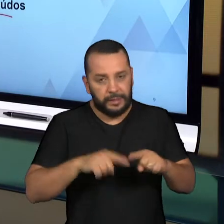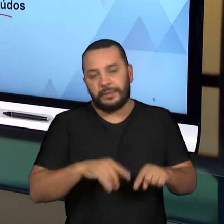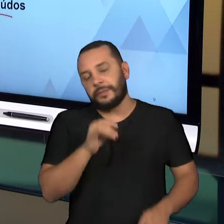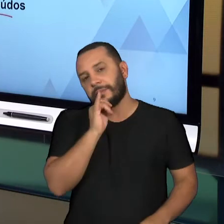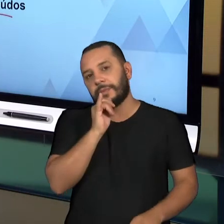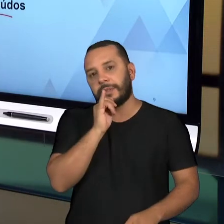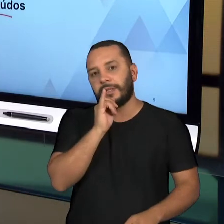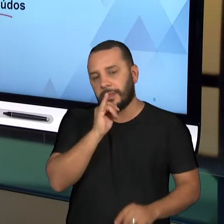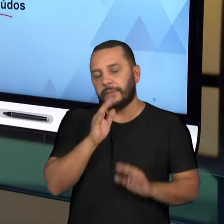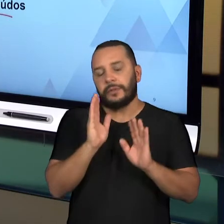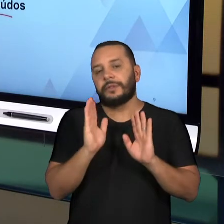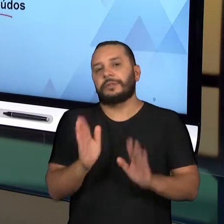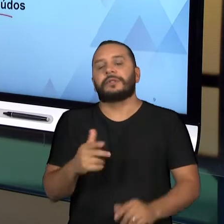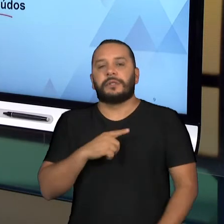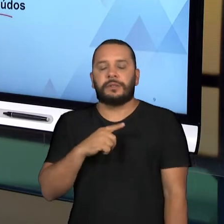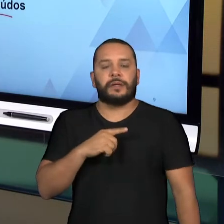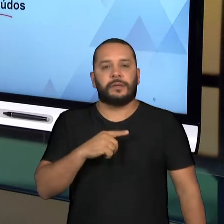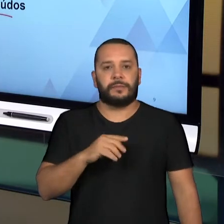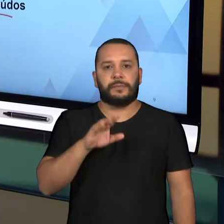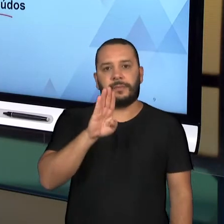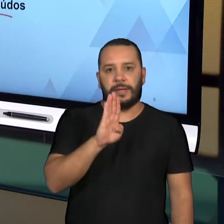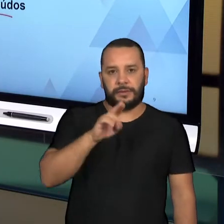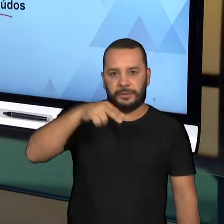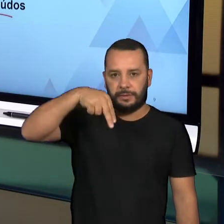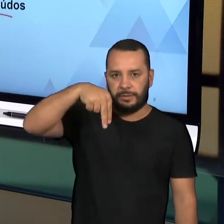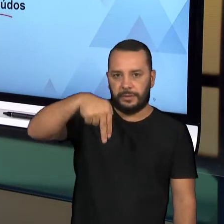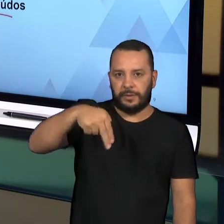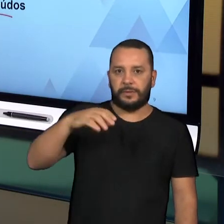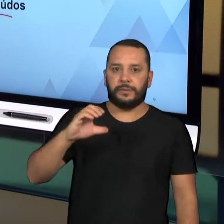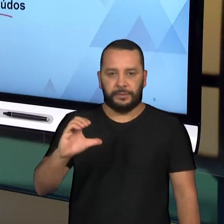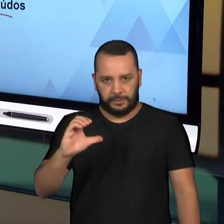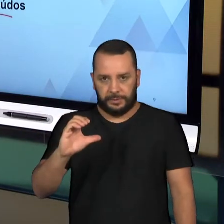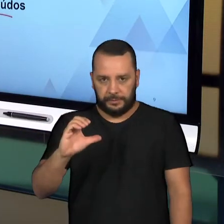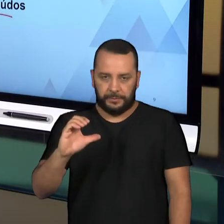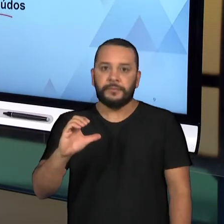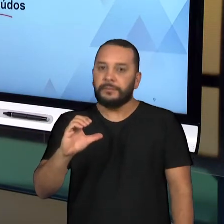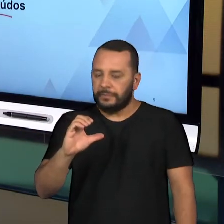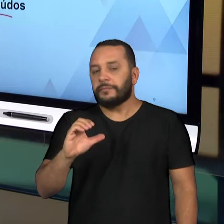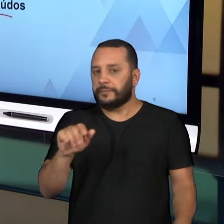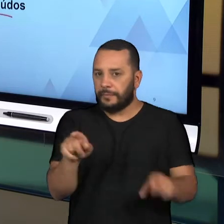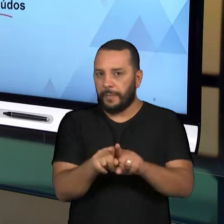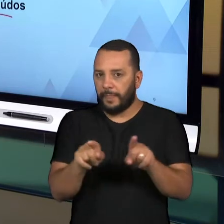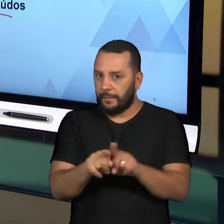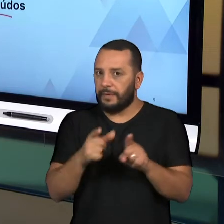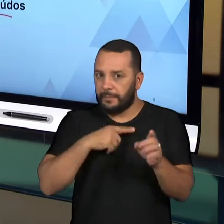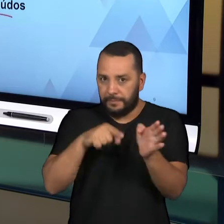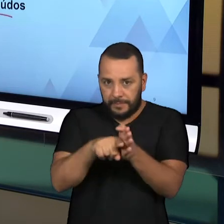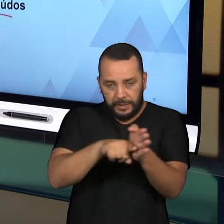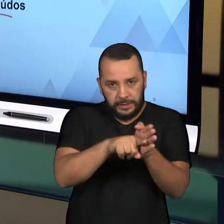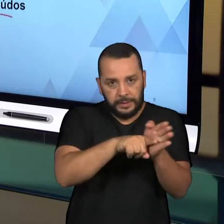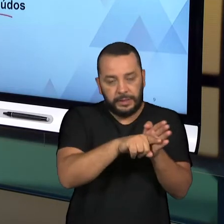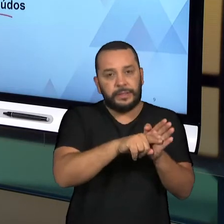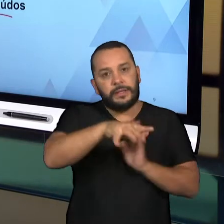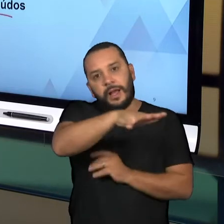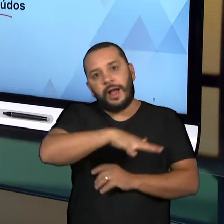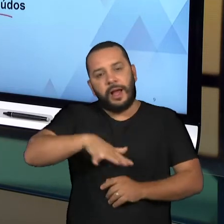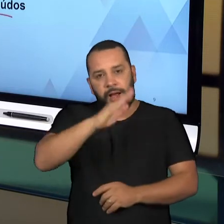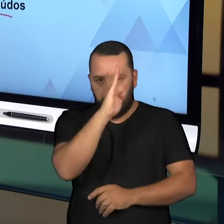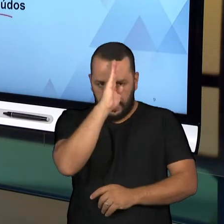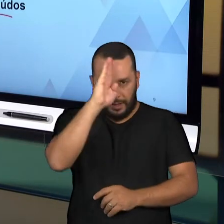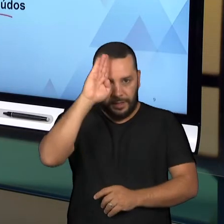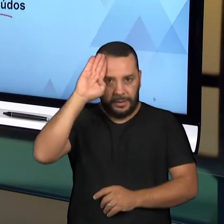na base nacional comum curricular alguns resultados de pesquisa de investigações da área acadêmica